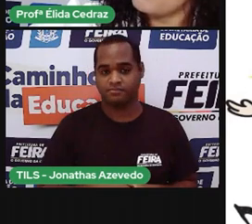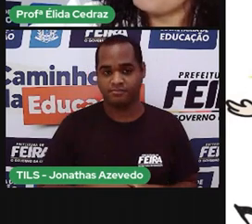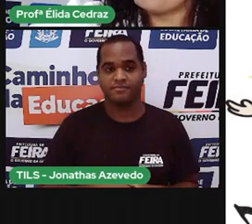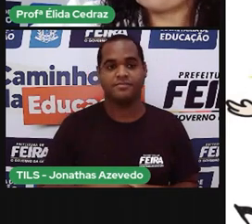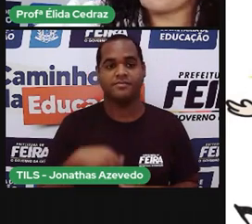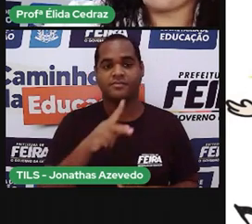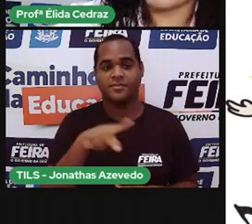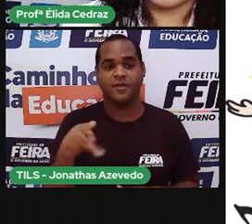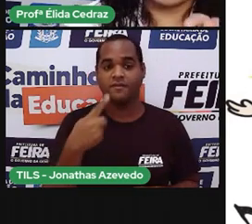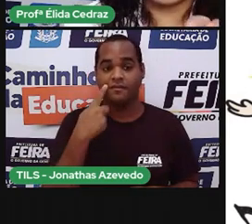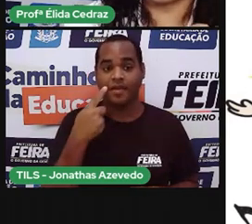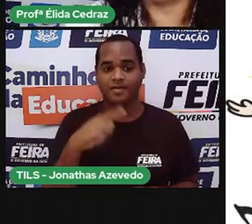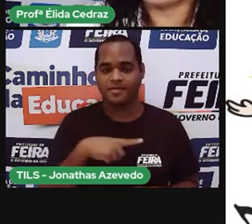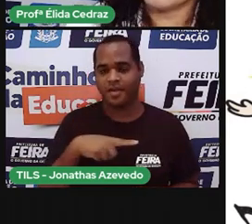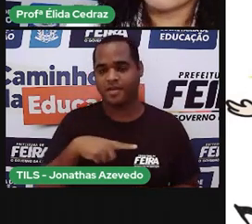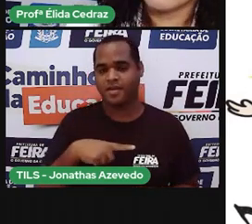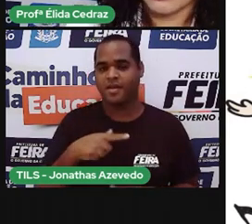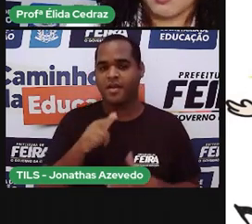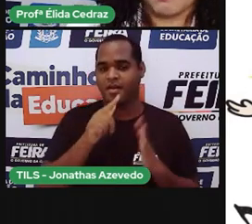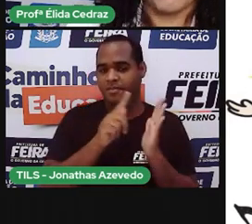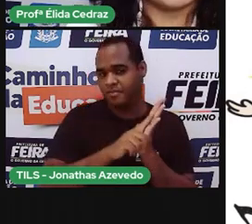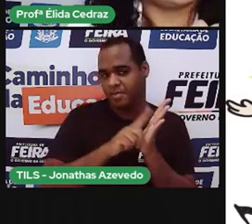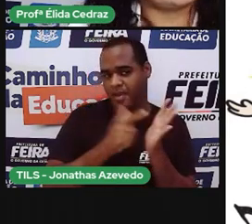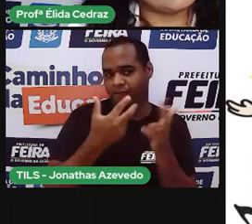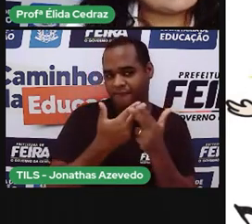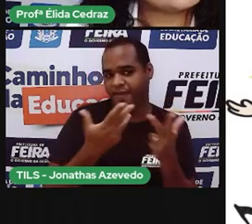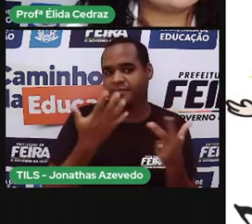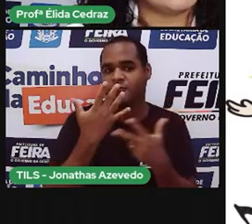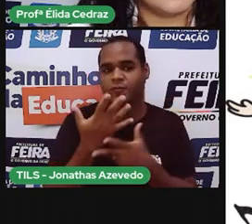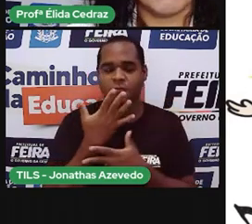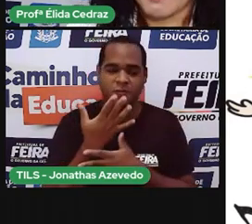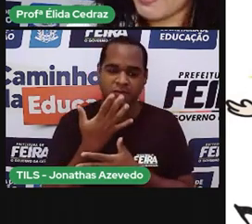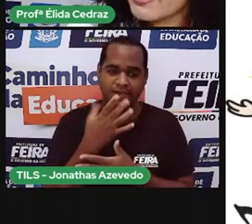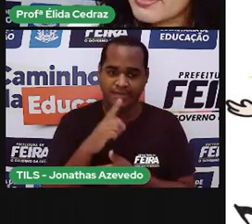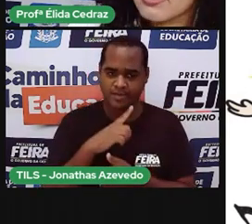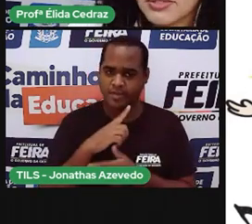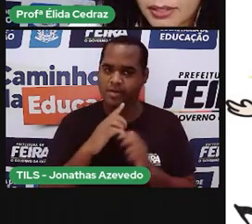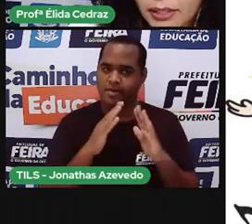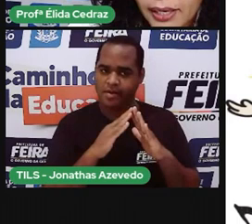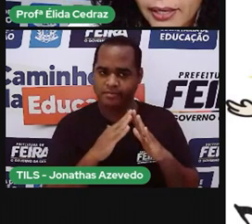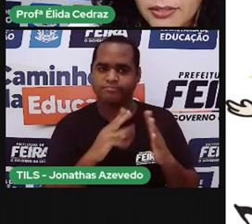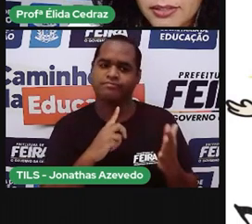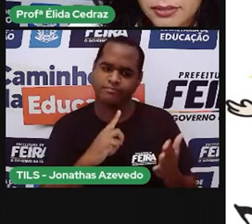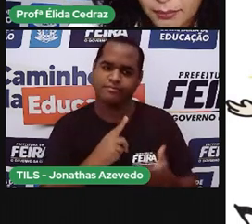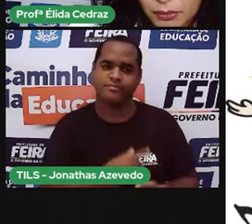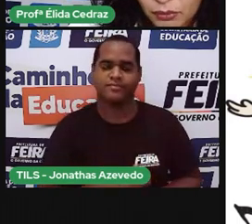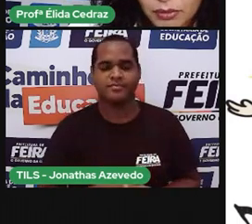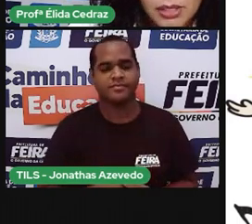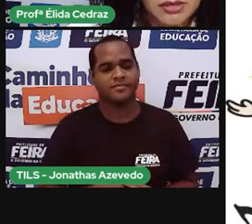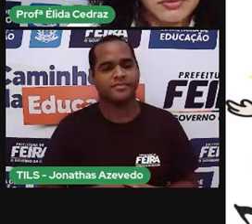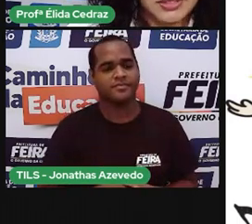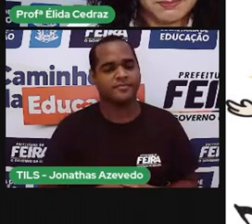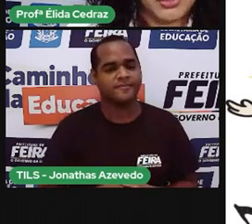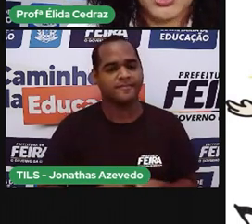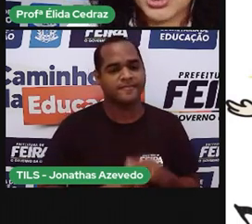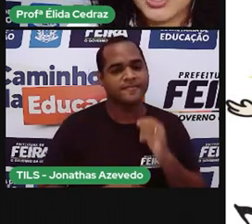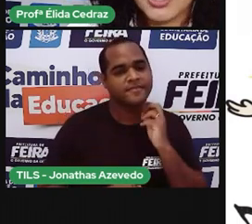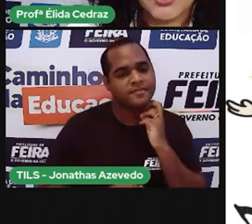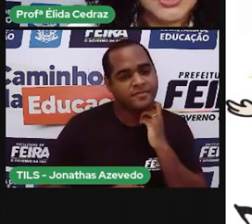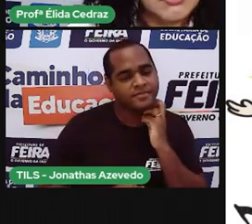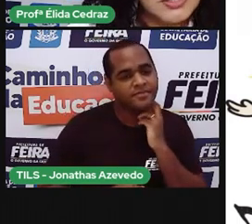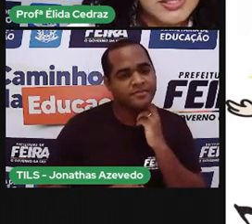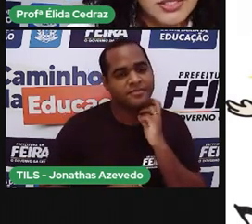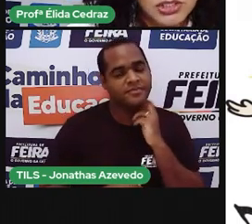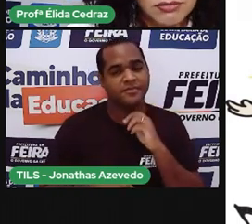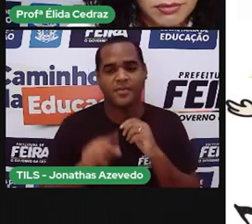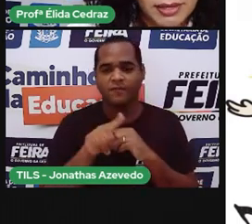colou papeizinhos coloridos, porque eu tinha esses papeizinhos em casa, tá bom? Você pode utilizar